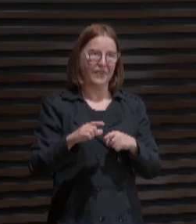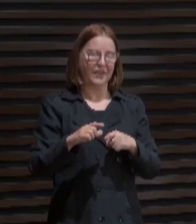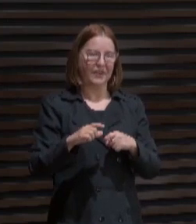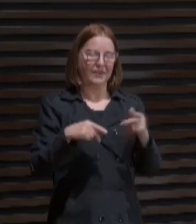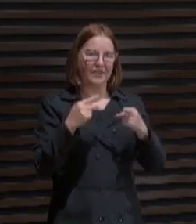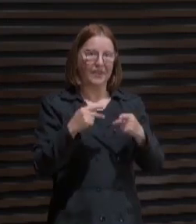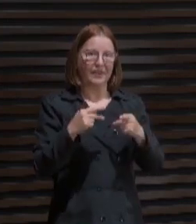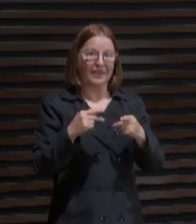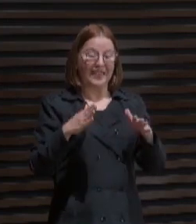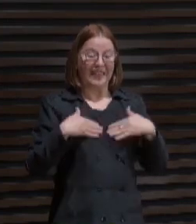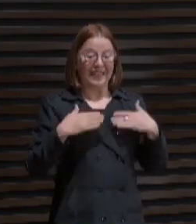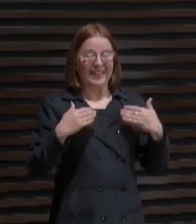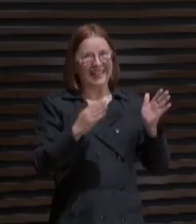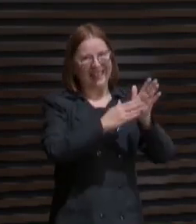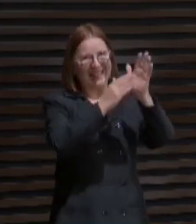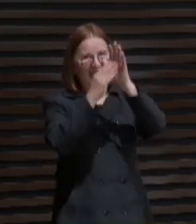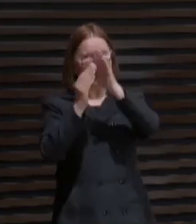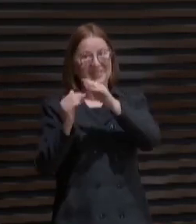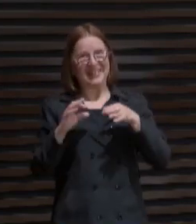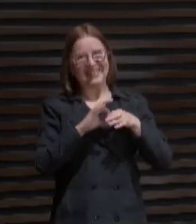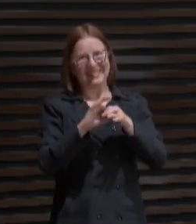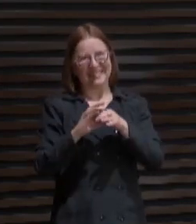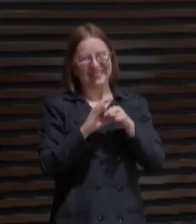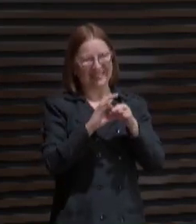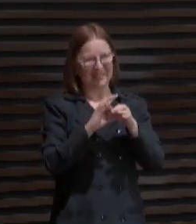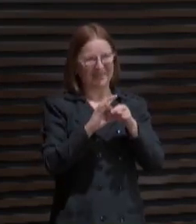alegria, louvor e comunhão.